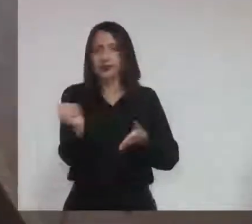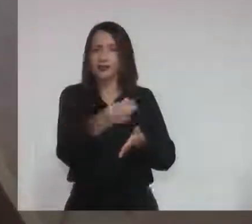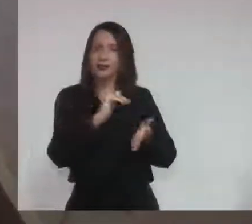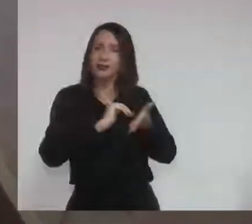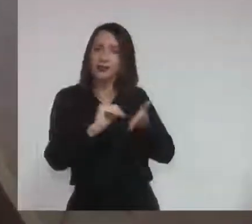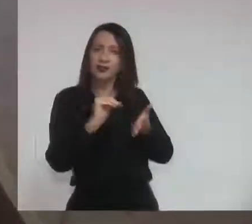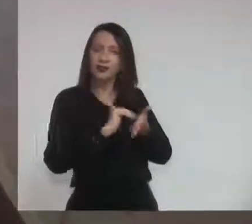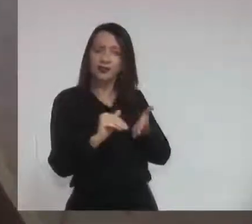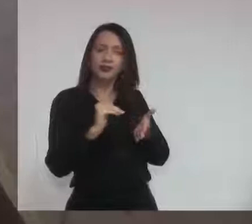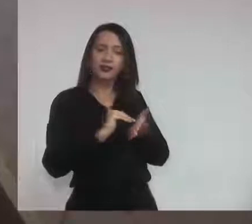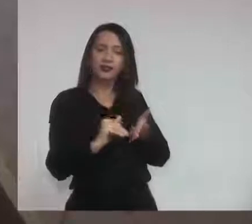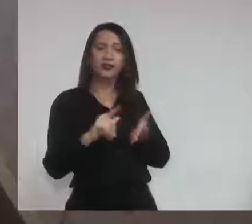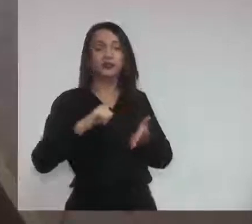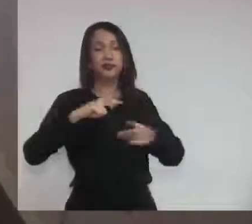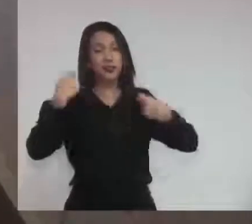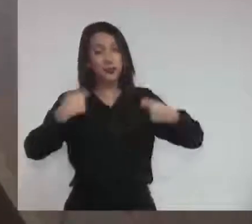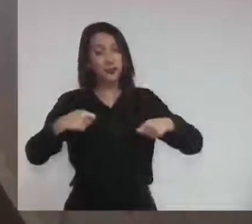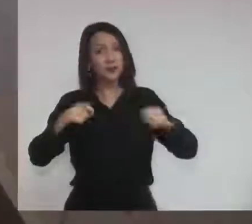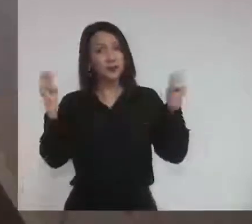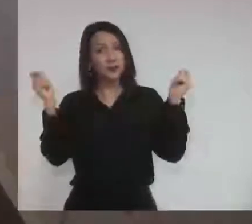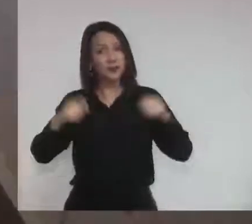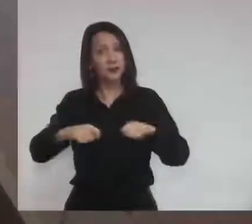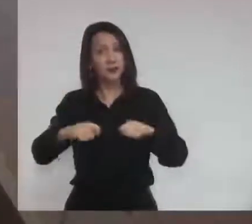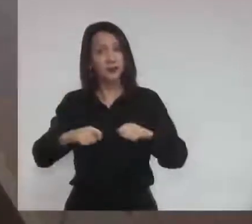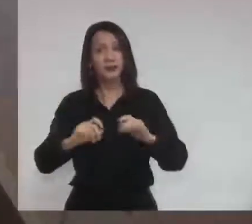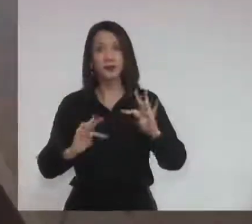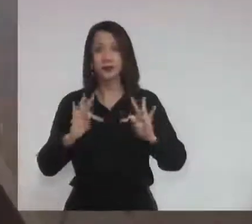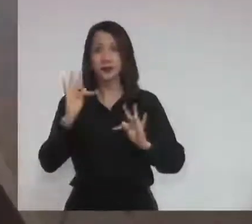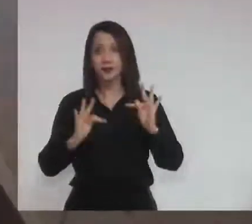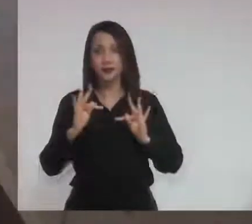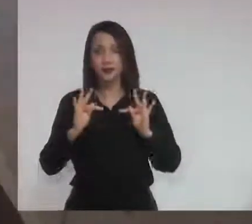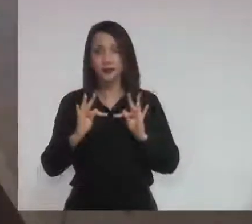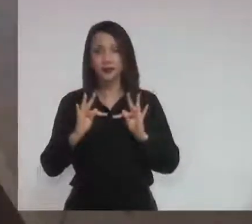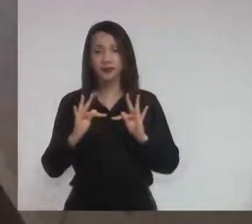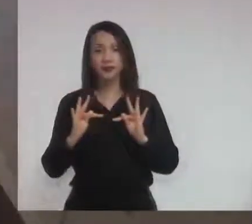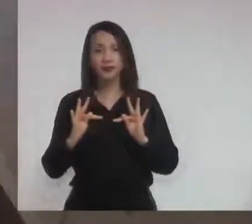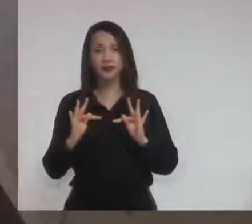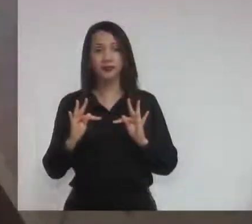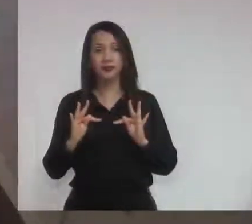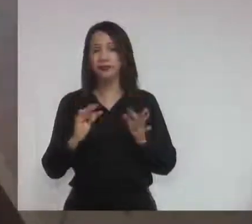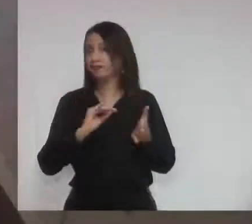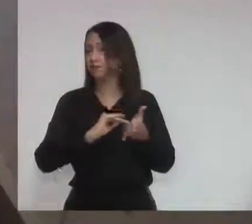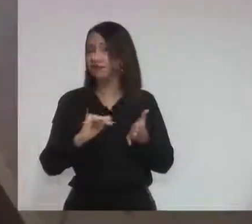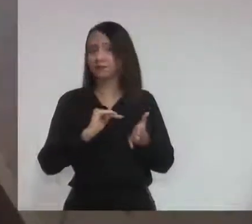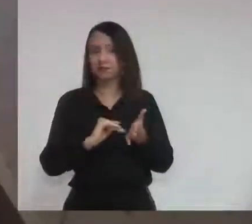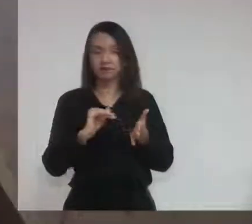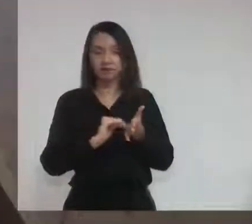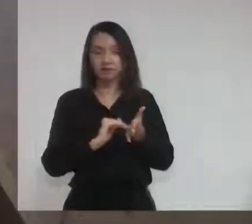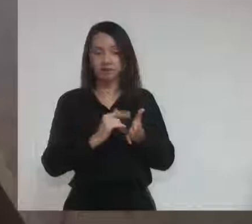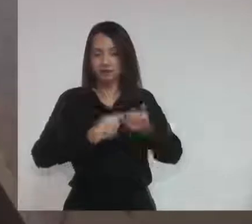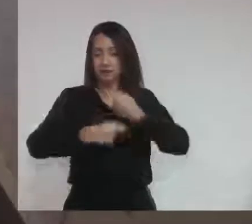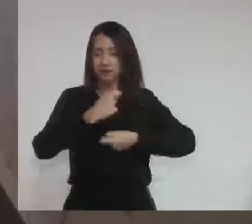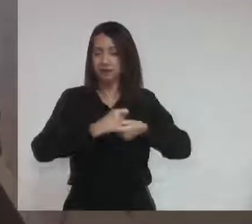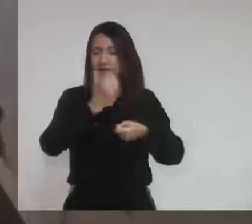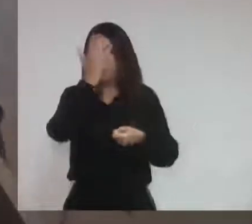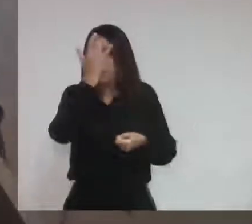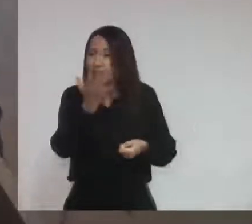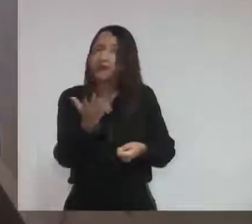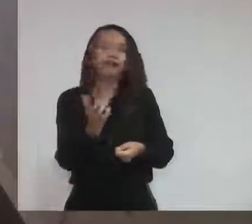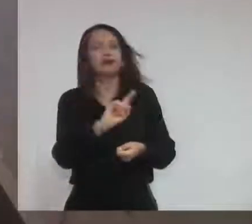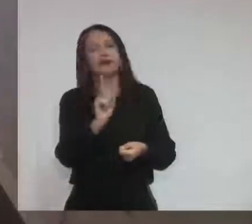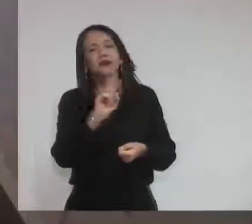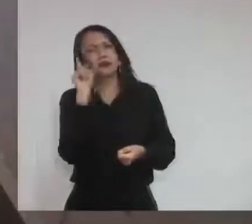minha opinião, deve ser alguém que tenha capacidade técnica, que não é uma secretaria fácil, pelo contrário, eu acho que é uma das mais